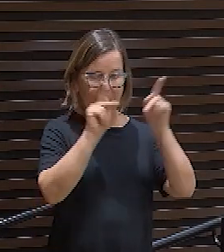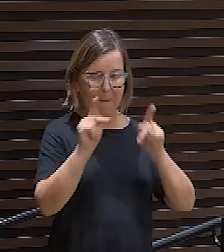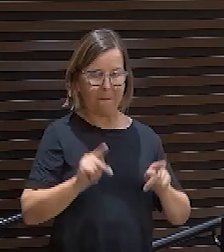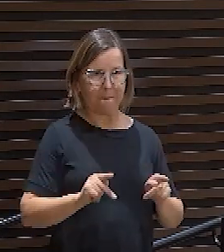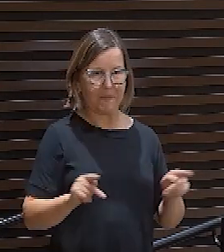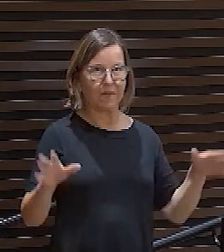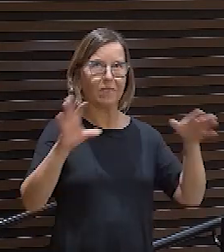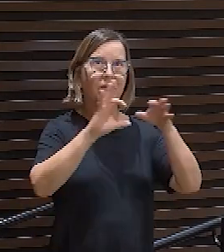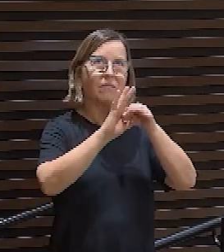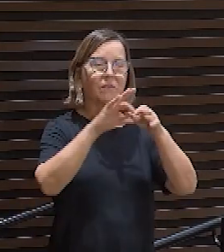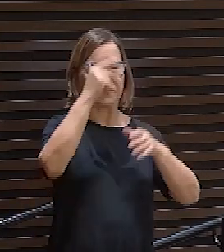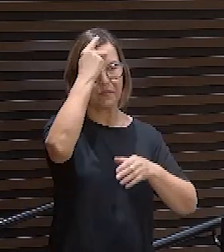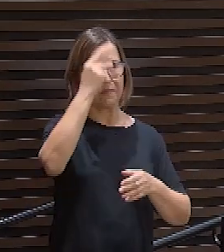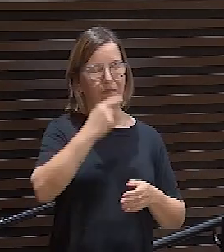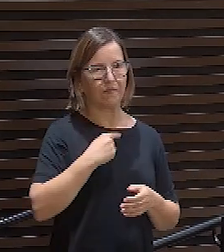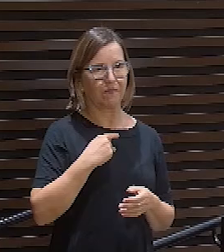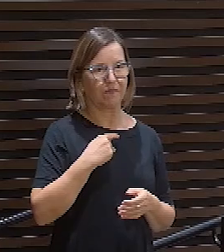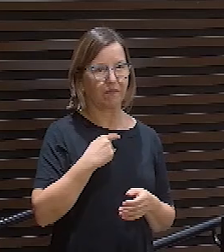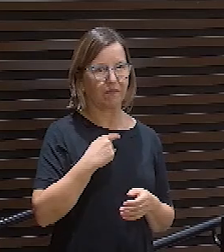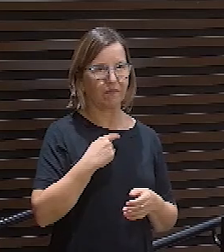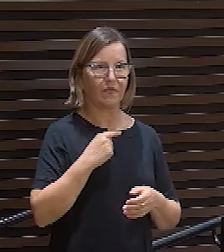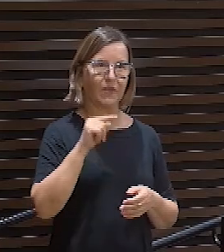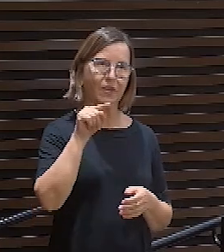mesmo você.